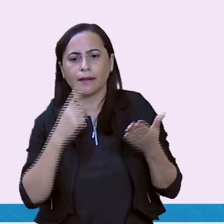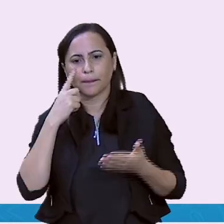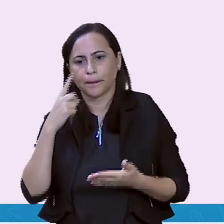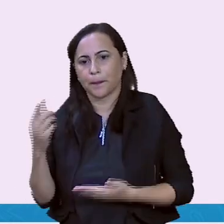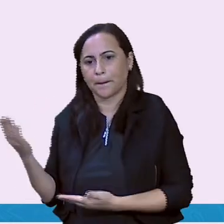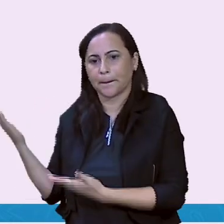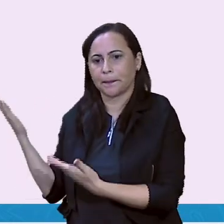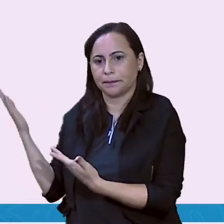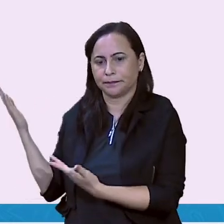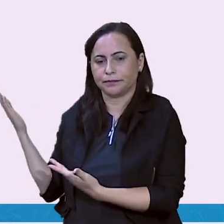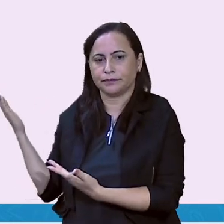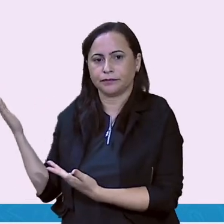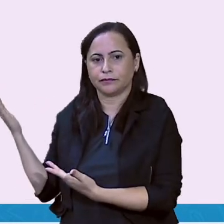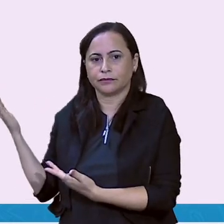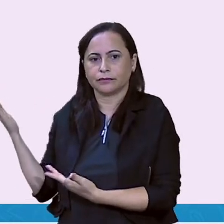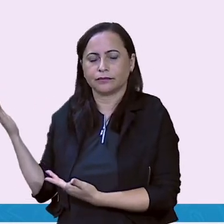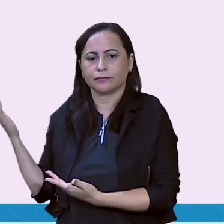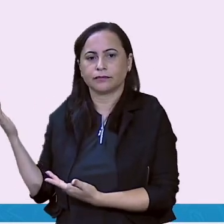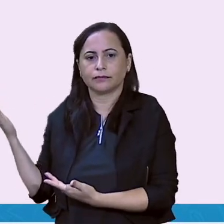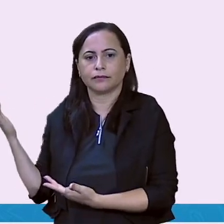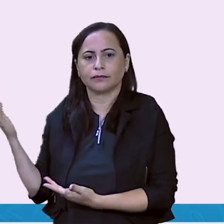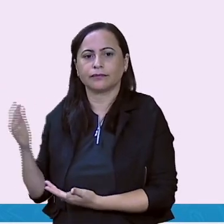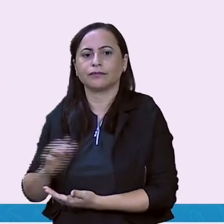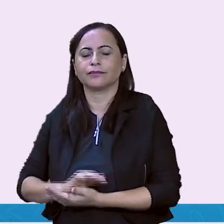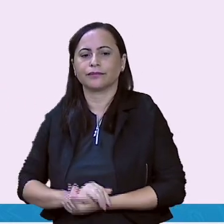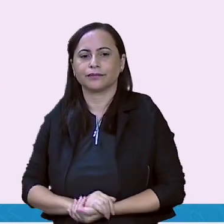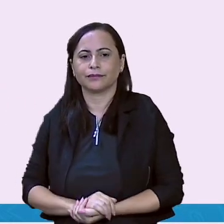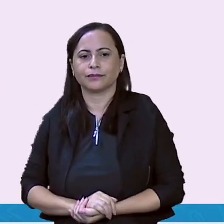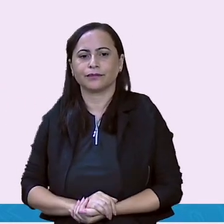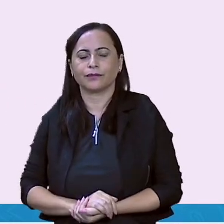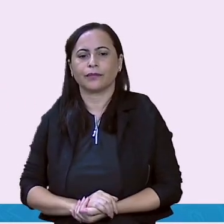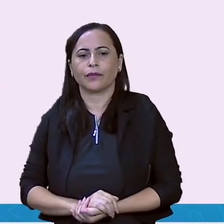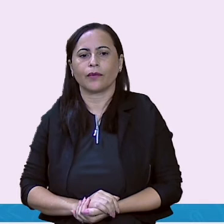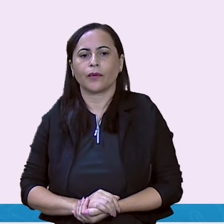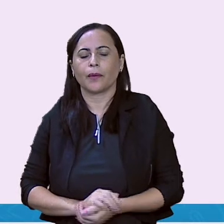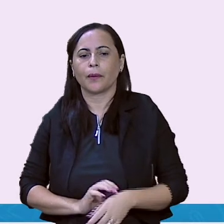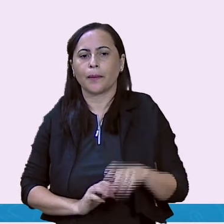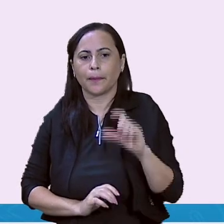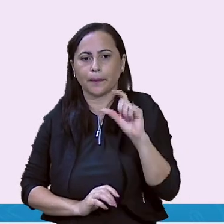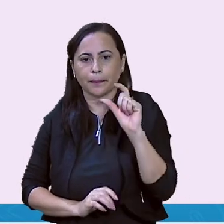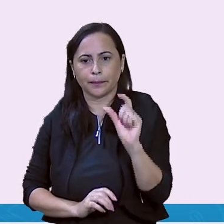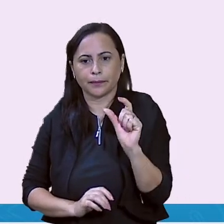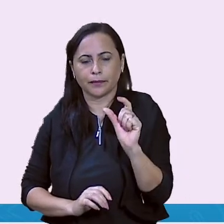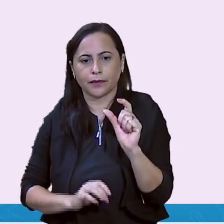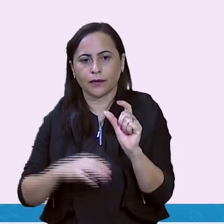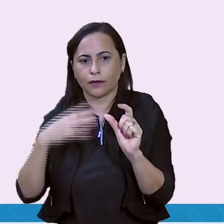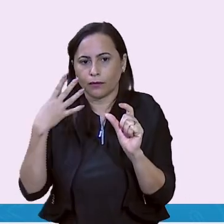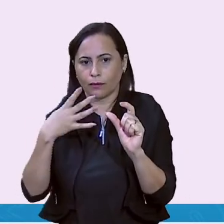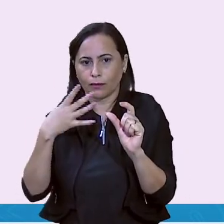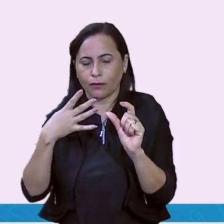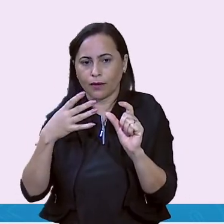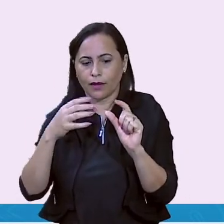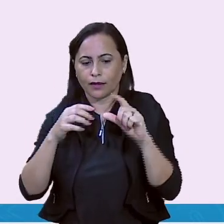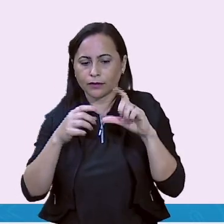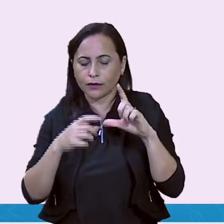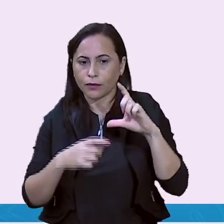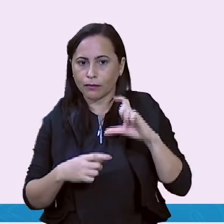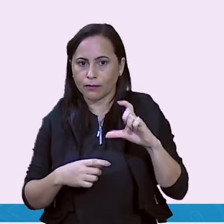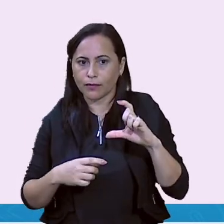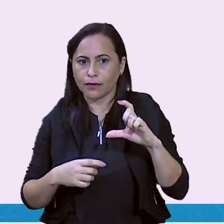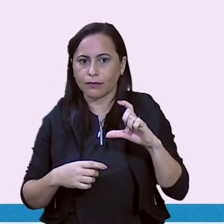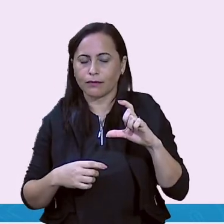no 30 minutos? Então, ó, ponteiro pequeno no 4 e 30 minutos,